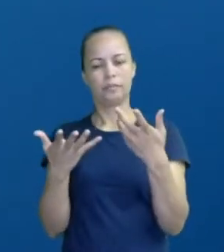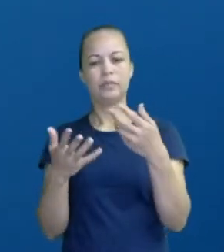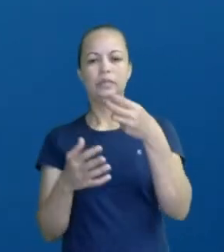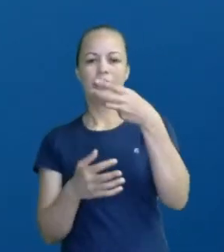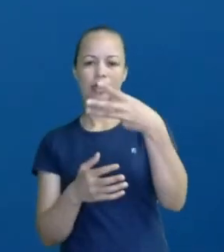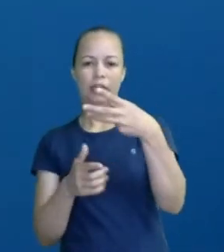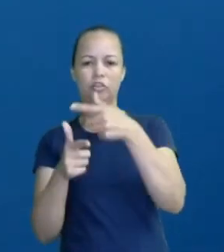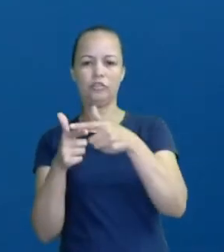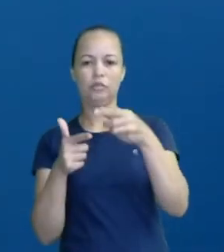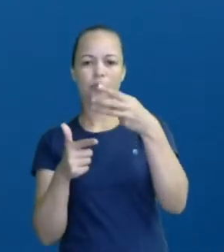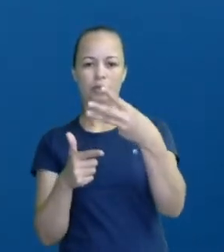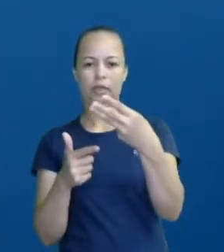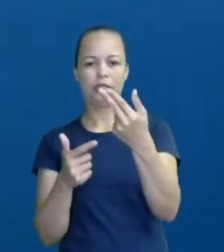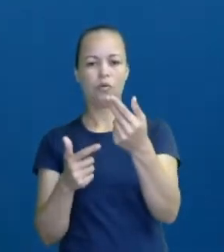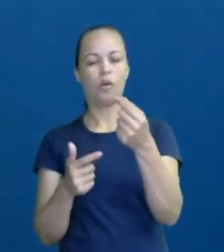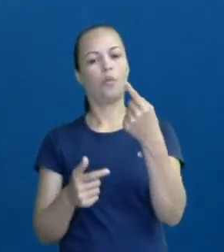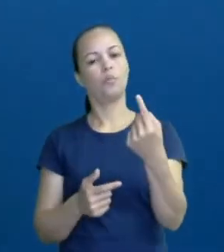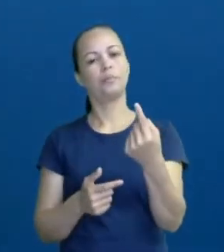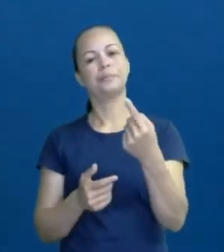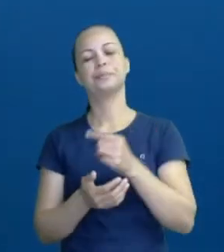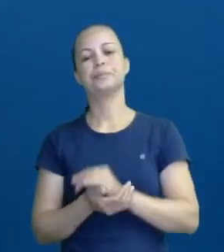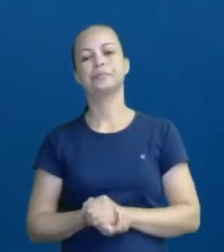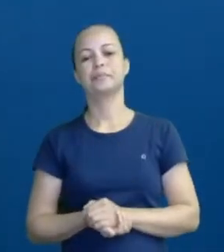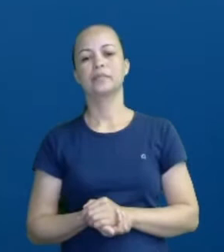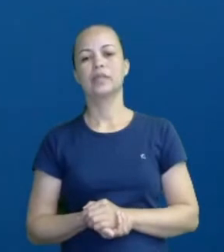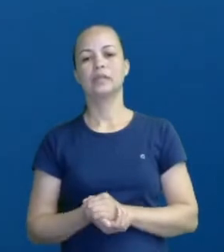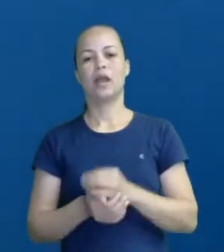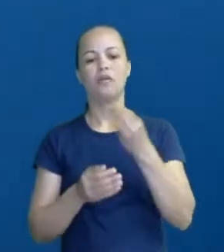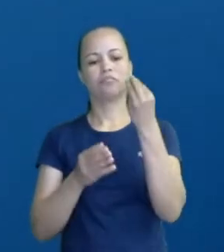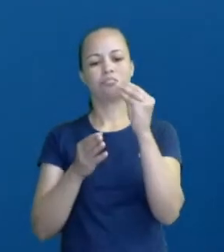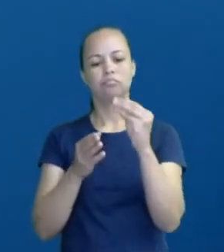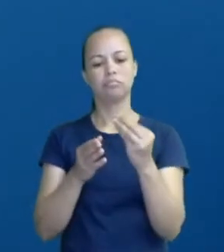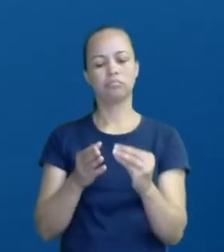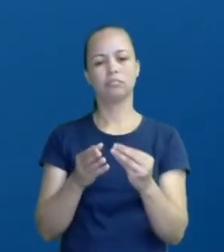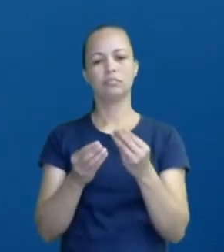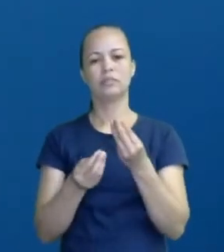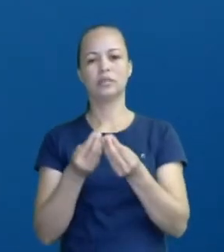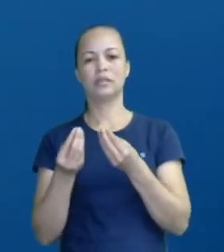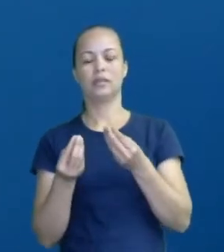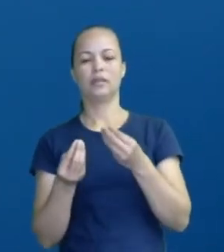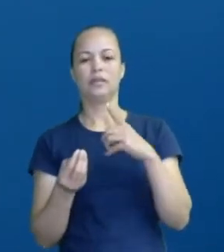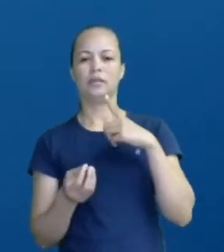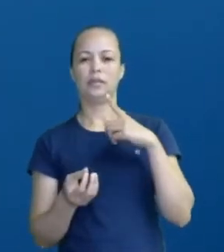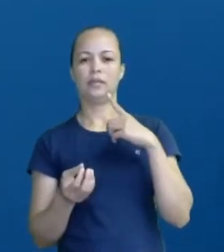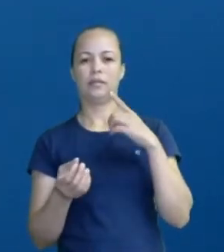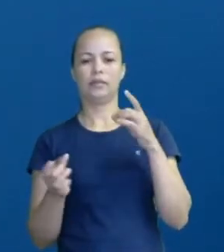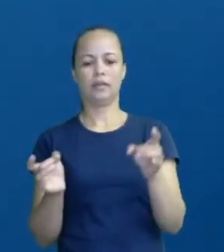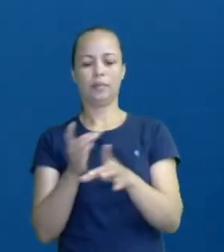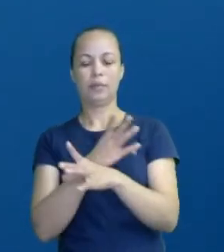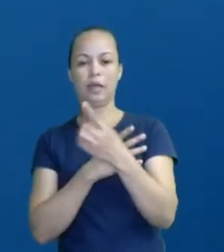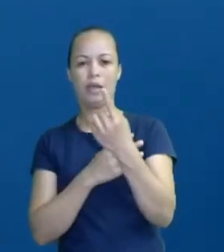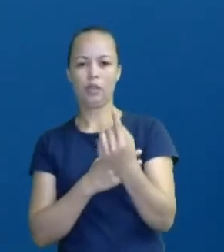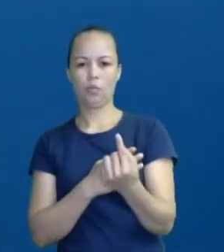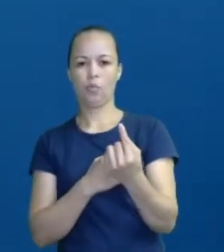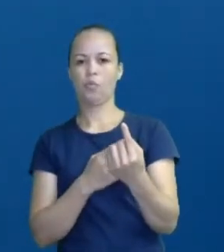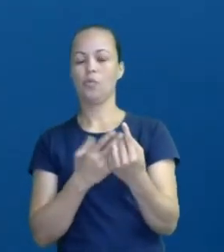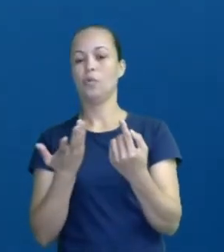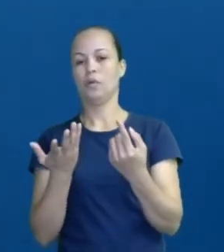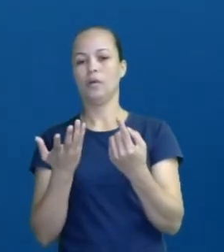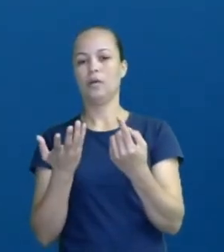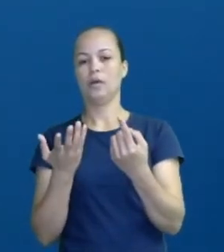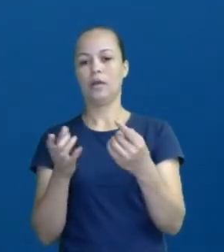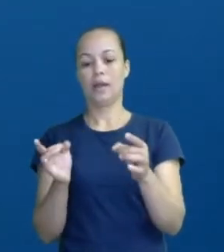por 3, 1. Na fatoração, quando terminar em 1 a minha divisão, isso quer dizer que